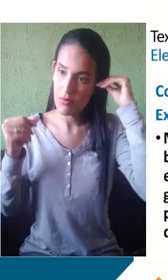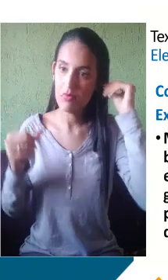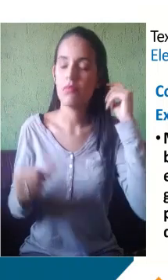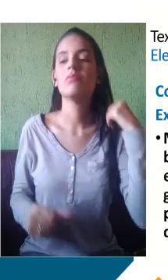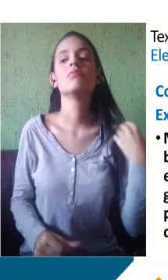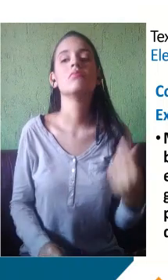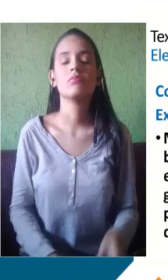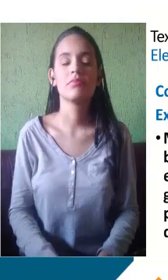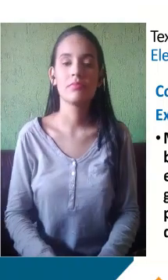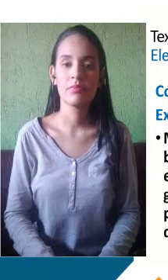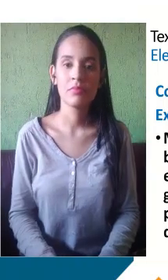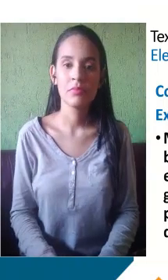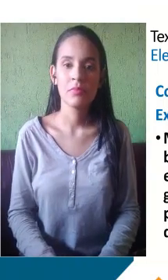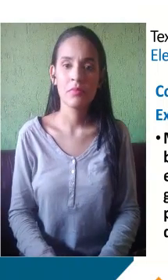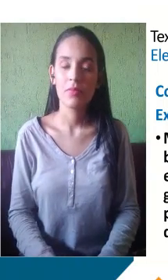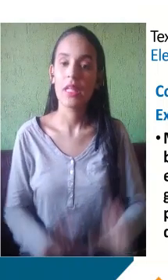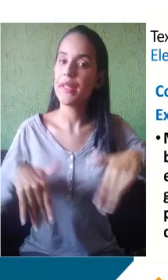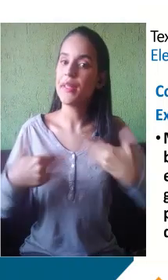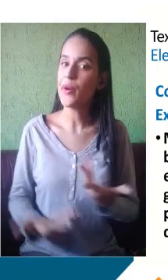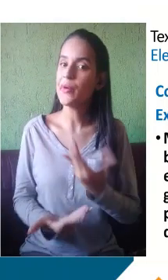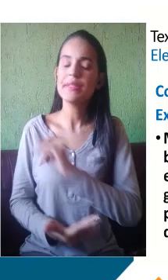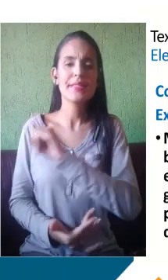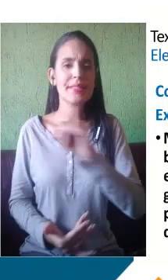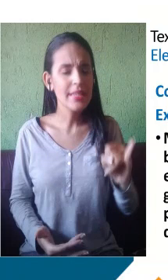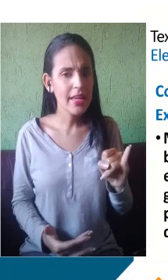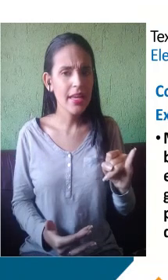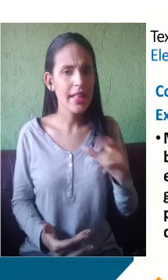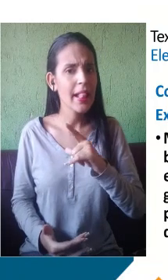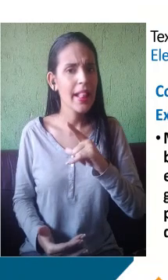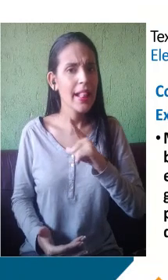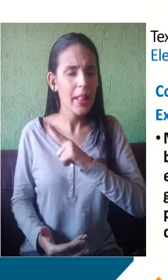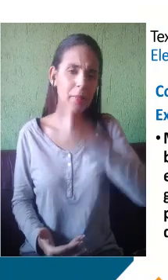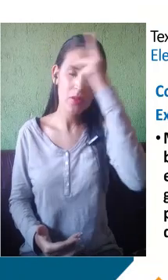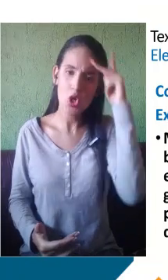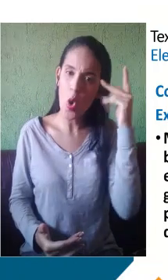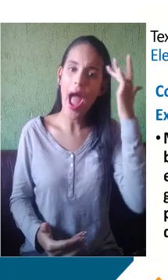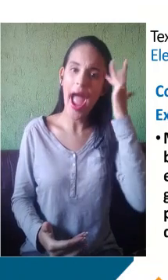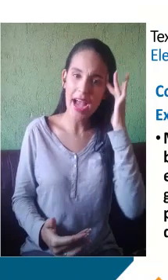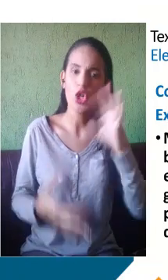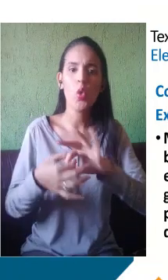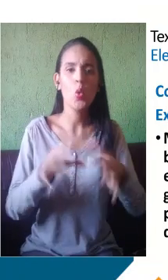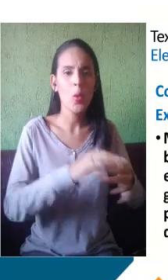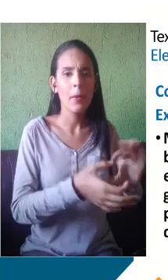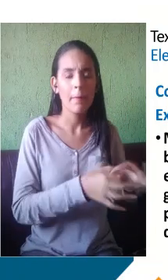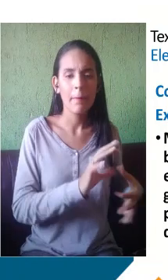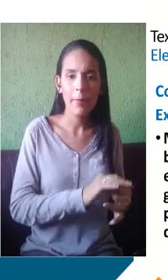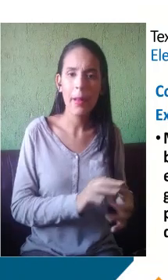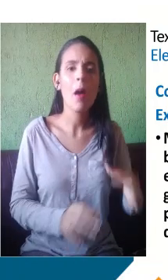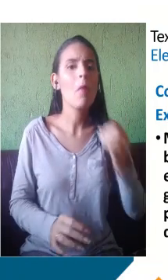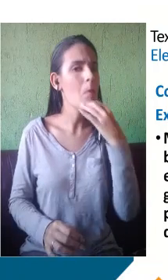Bem, se um considera desastrosa, outro considera benéfica, a gente tem posicionamentos contrários, a